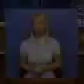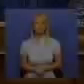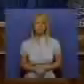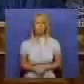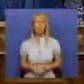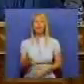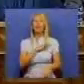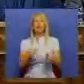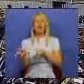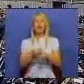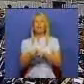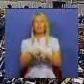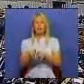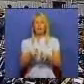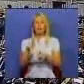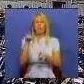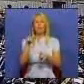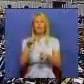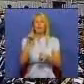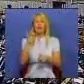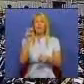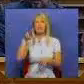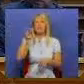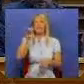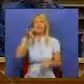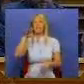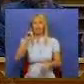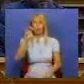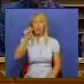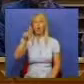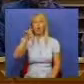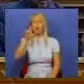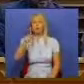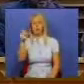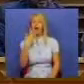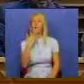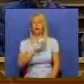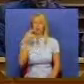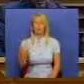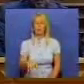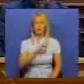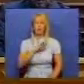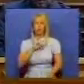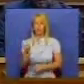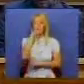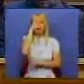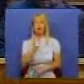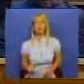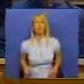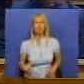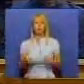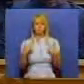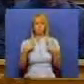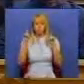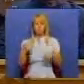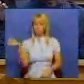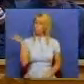O Sr. Deputado Francisco Loussanto tem a palavra. Muito obrigado Sr. Presidente, Sr. Primeiro Ministro. Eu também cheguei